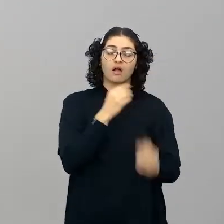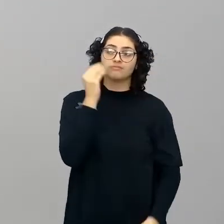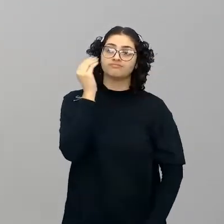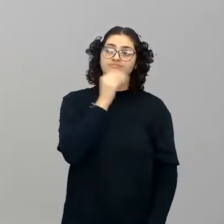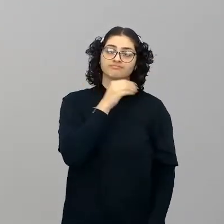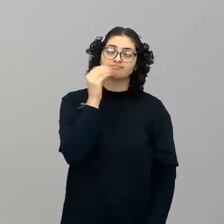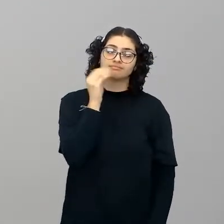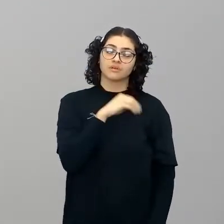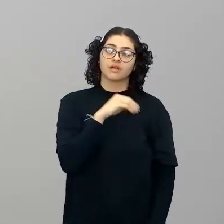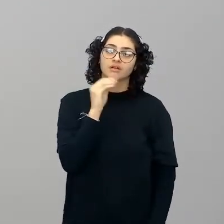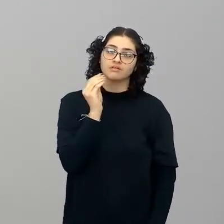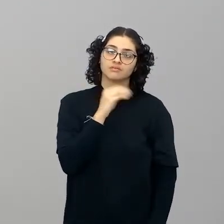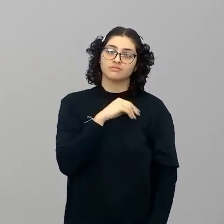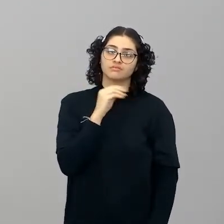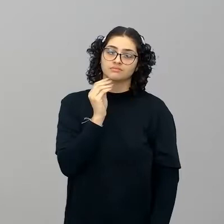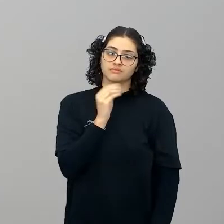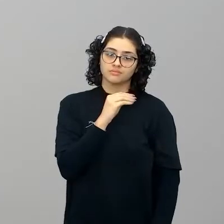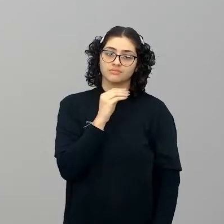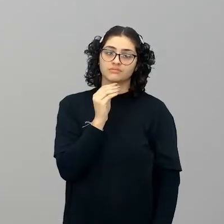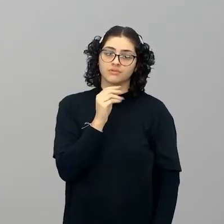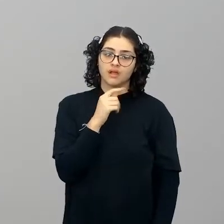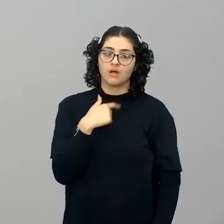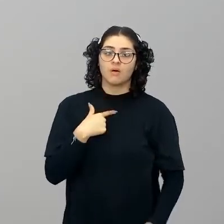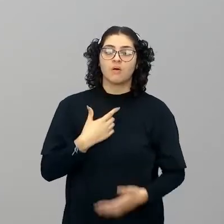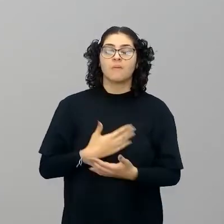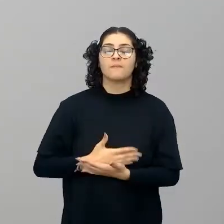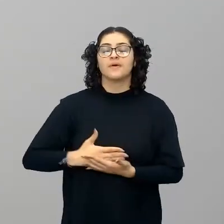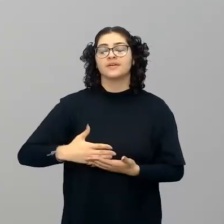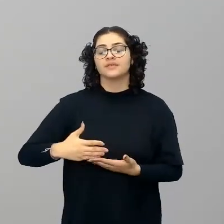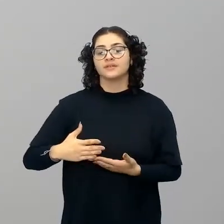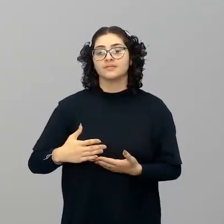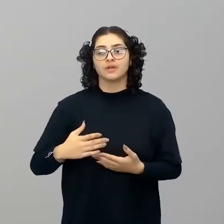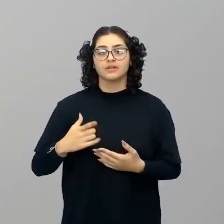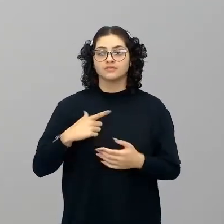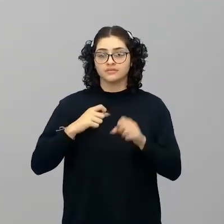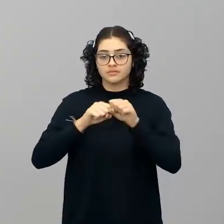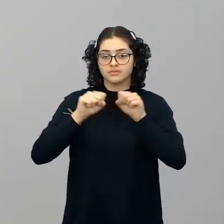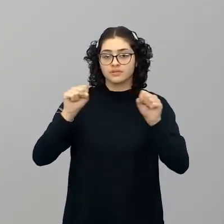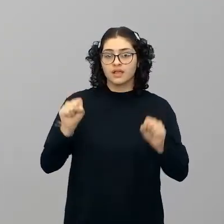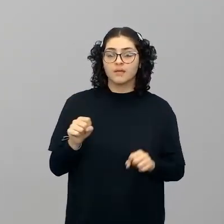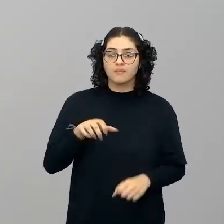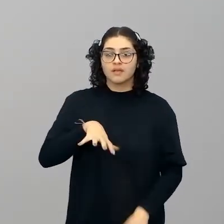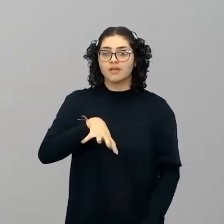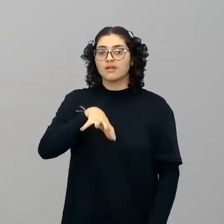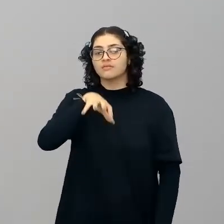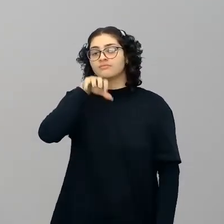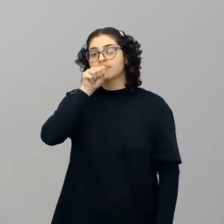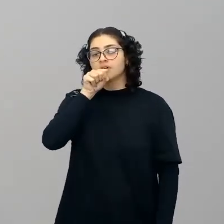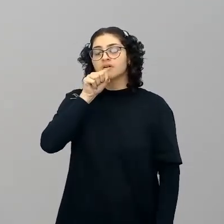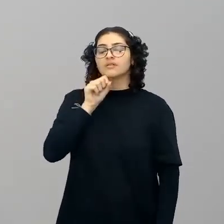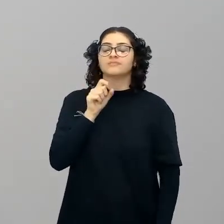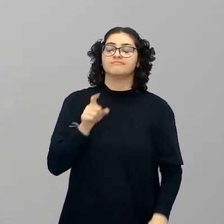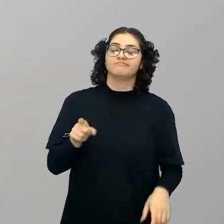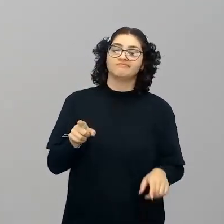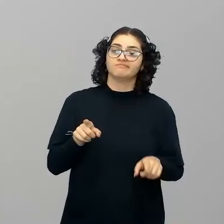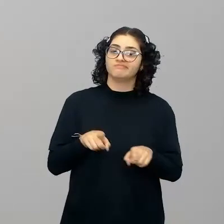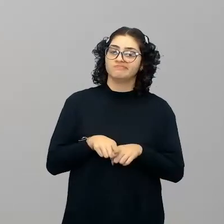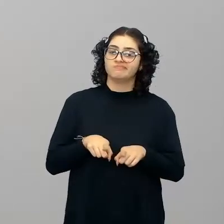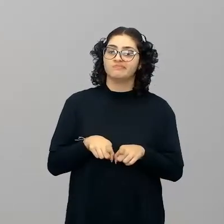começo também a perder a movimentação dos meus sistemas respiratório e do meu sistema